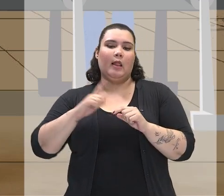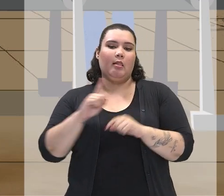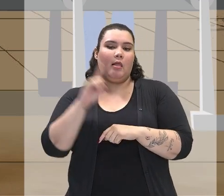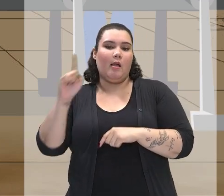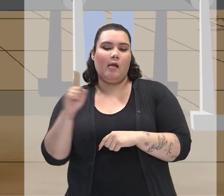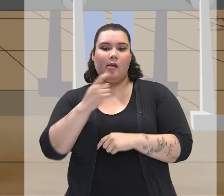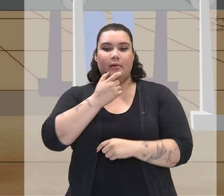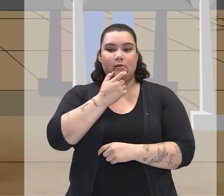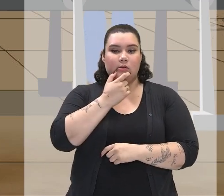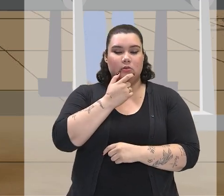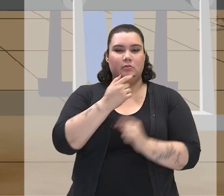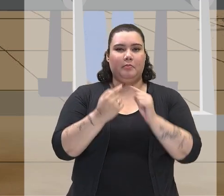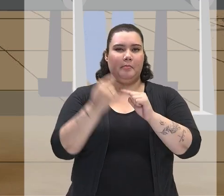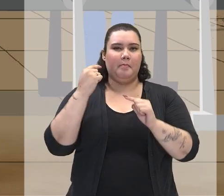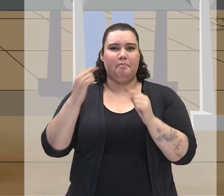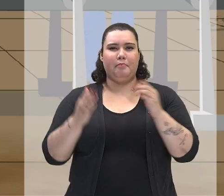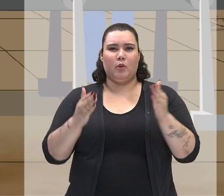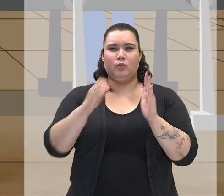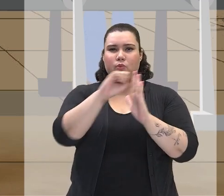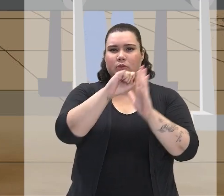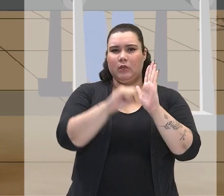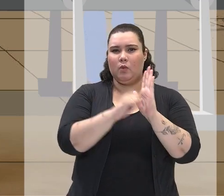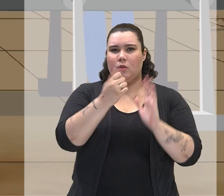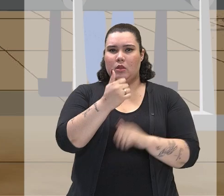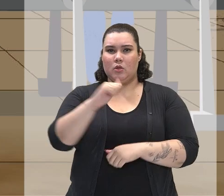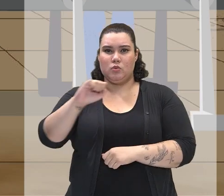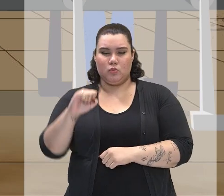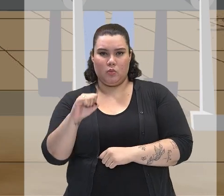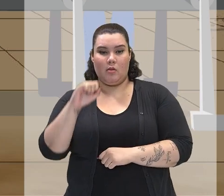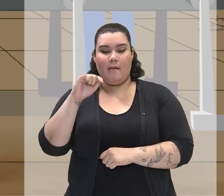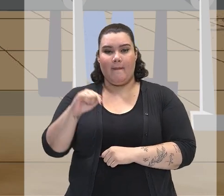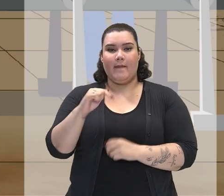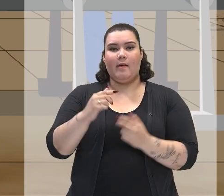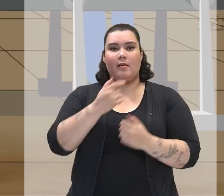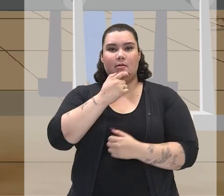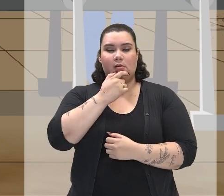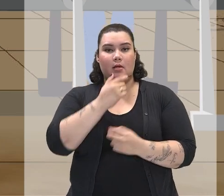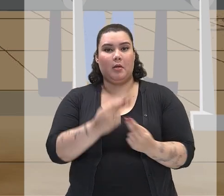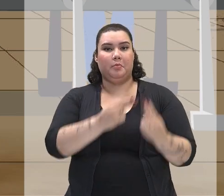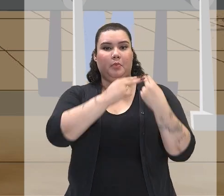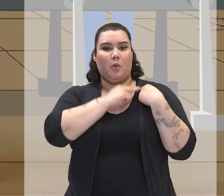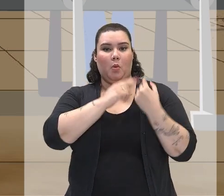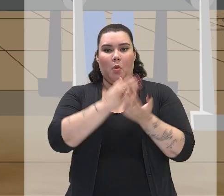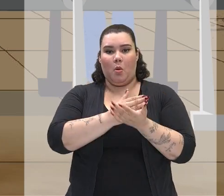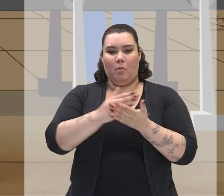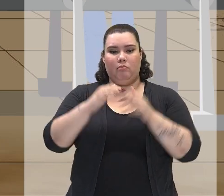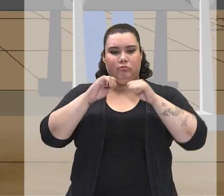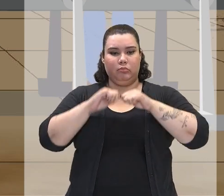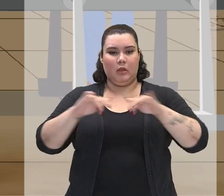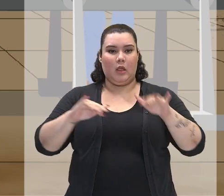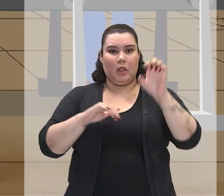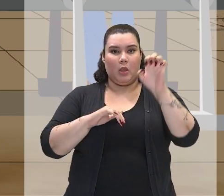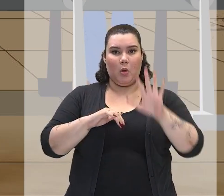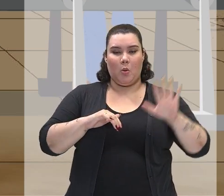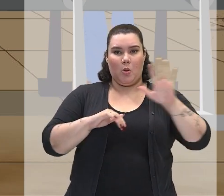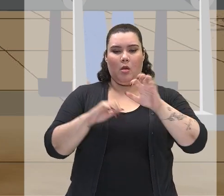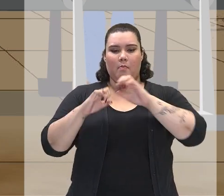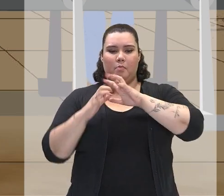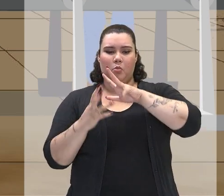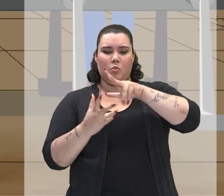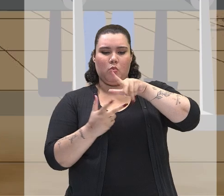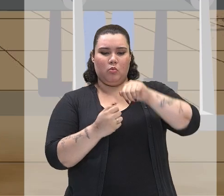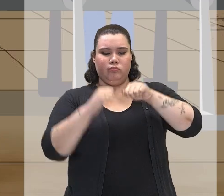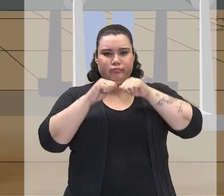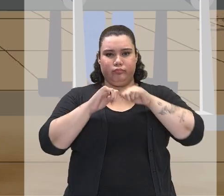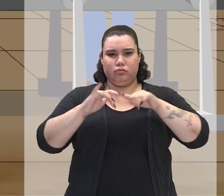XVIII, a Inglaterra vai ser a grande responsável pelo processo de irradiação para a Europa e para o mundo dessa